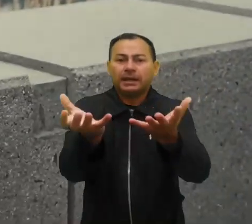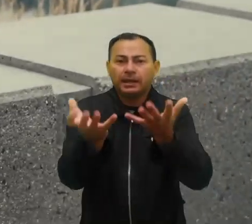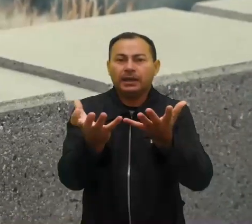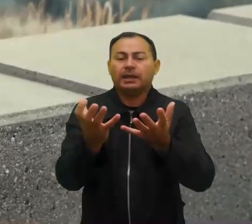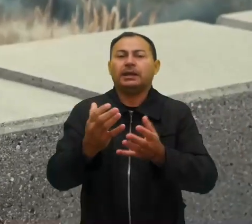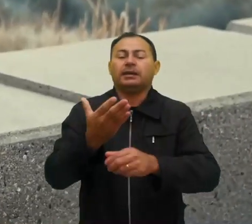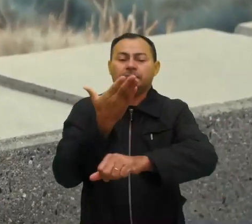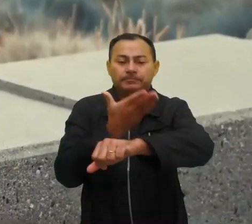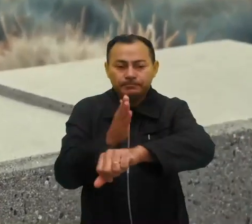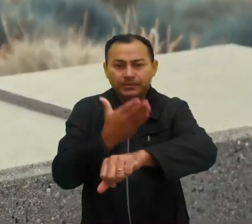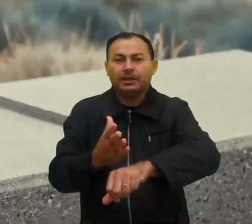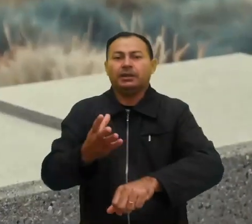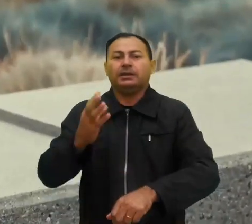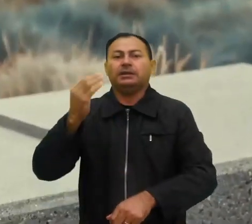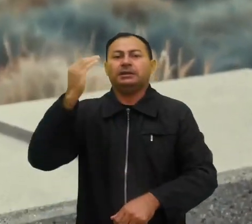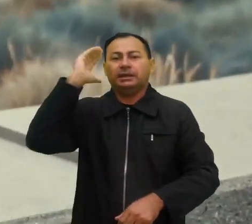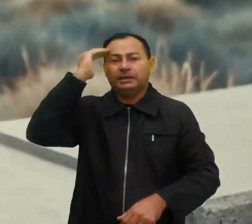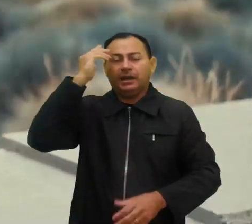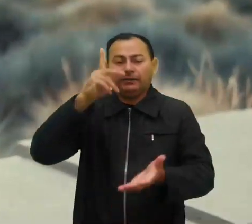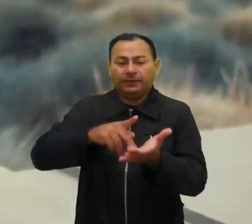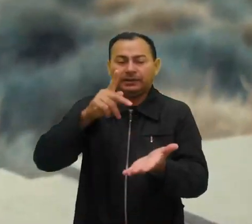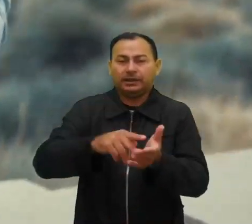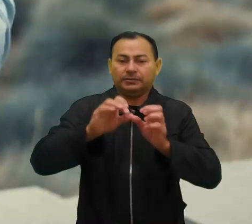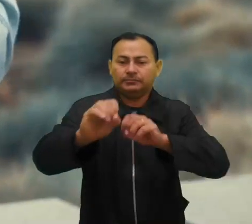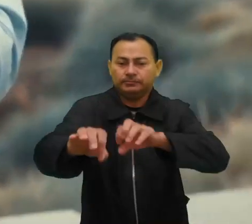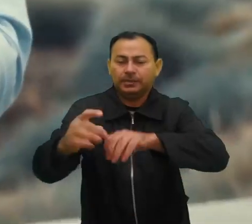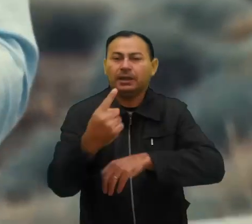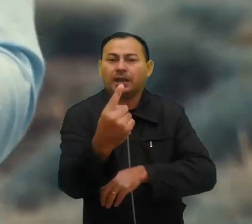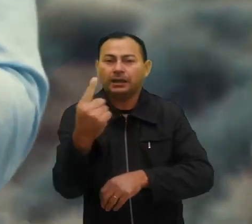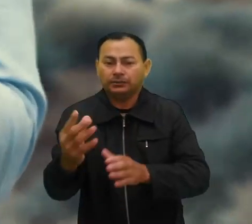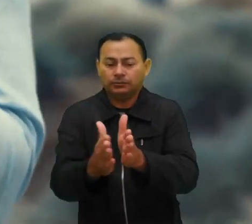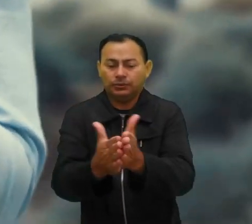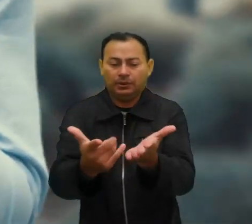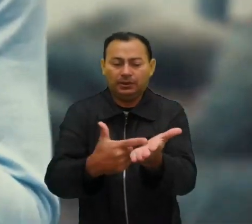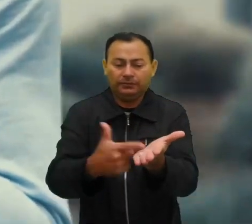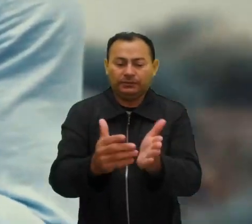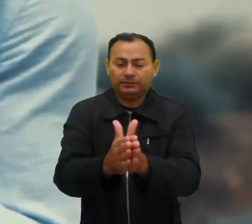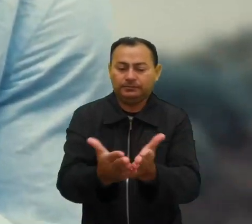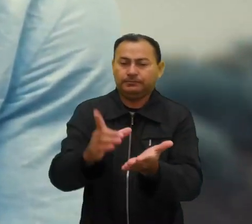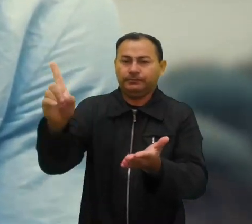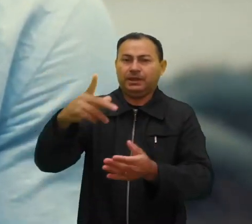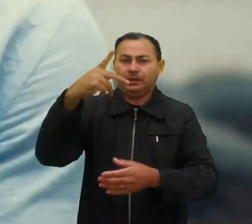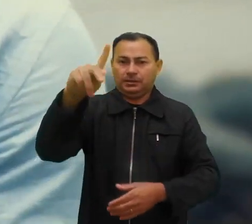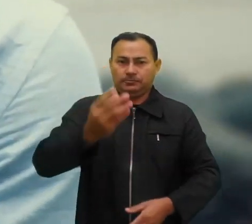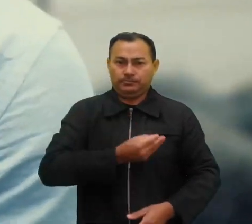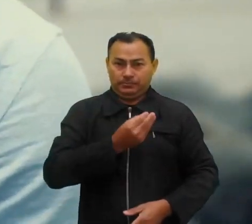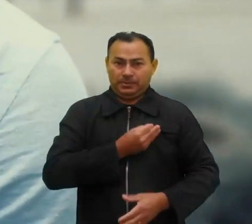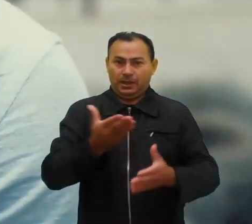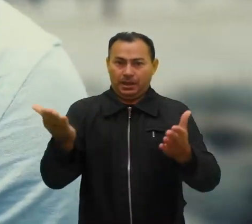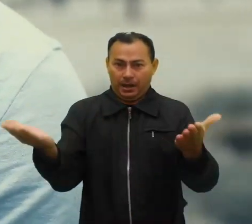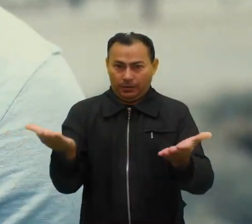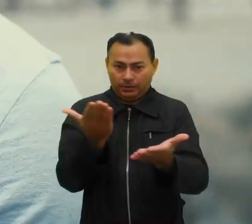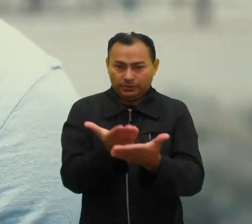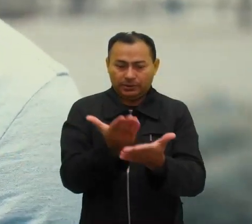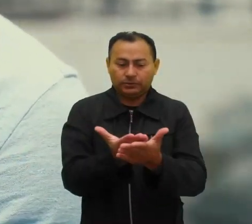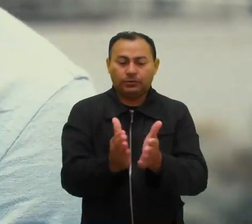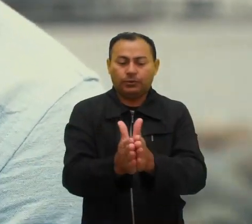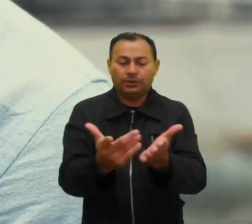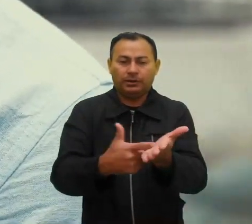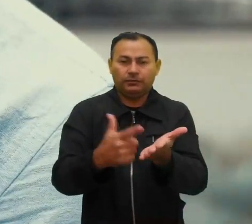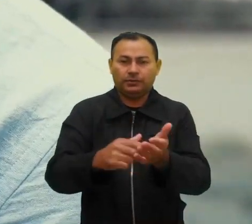a aplicação da verdade ensinada em cada um dos livros da Bíblia para a sua vida. Agora que estamos estudando o livro de